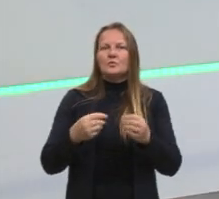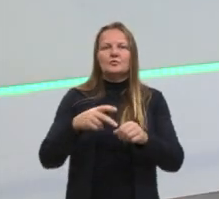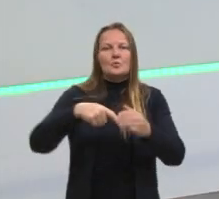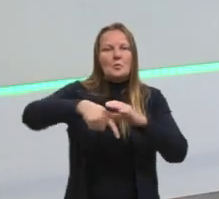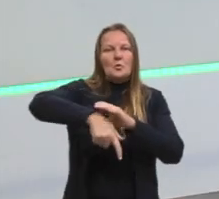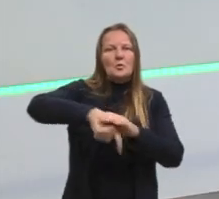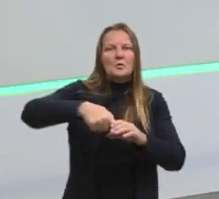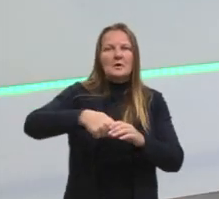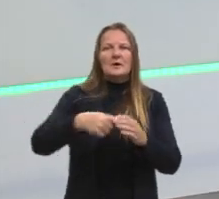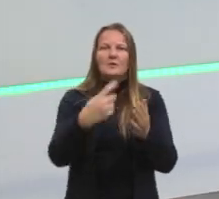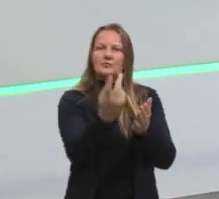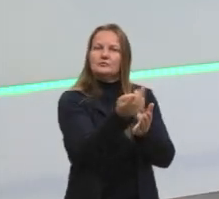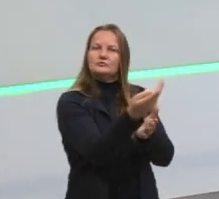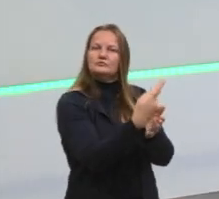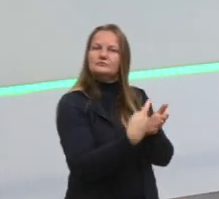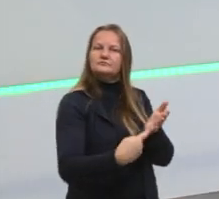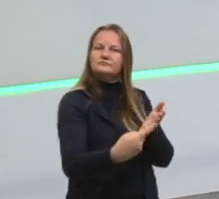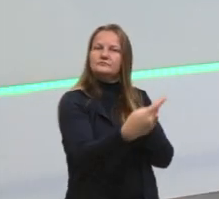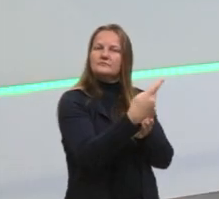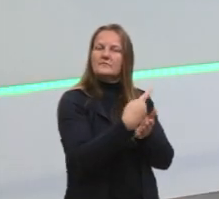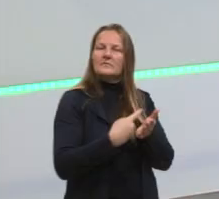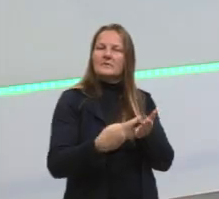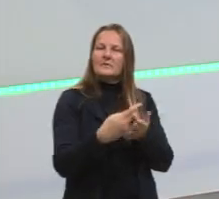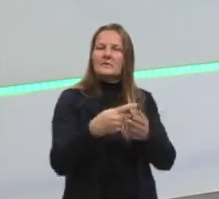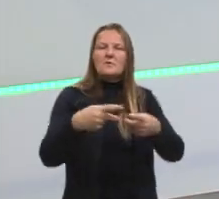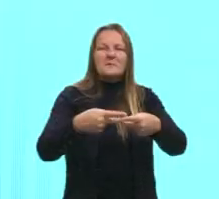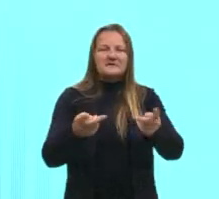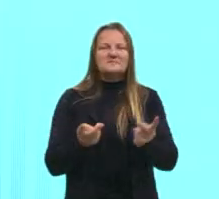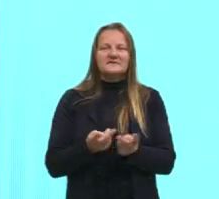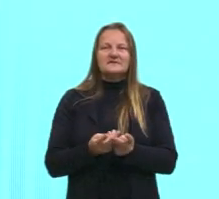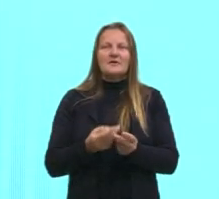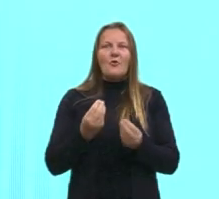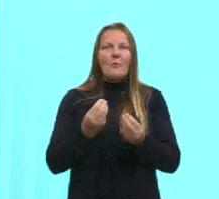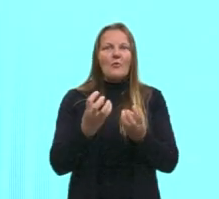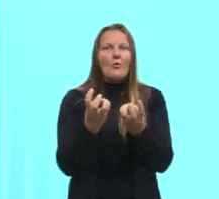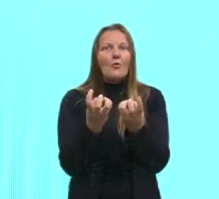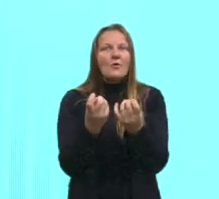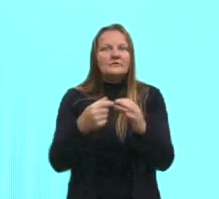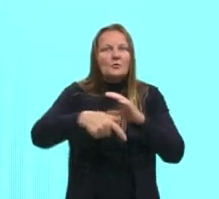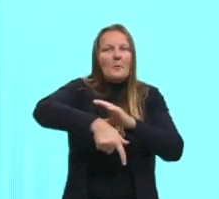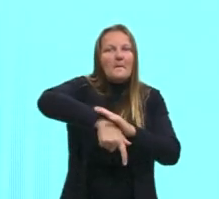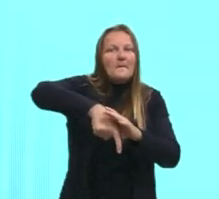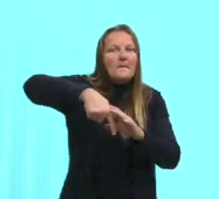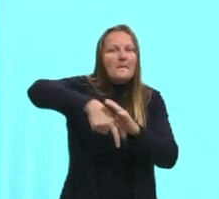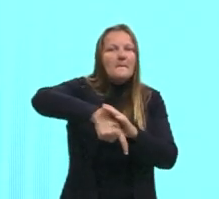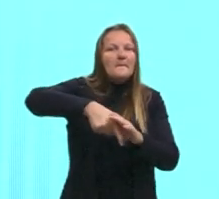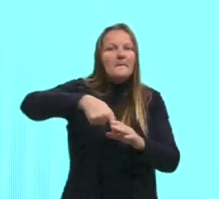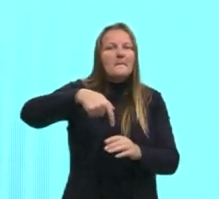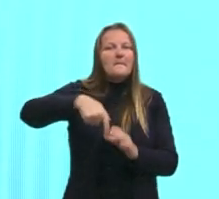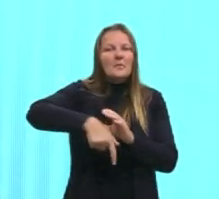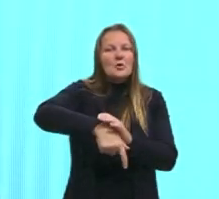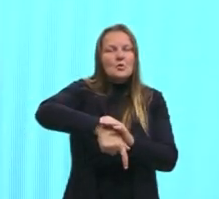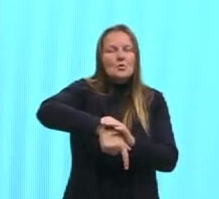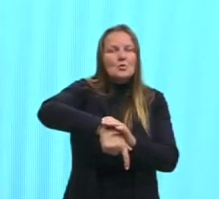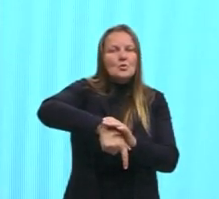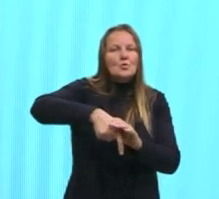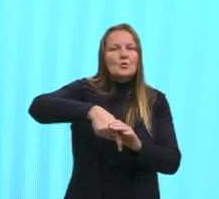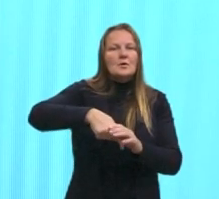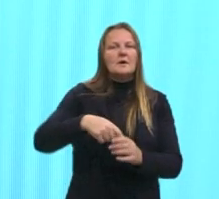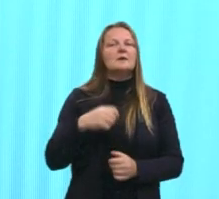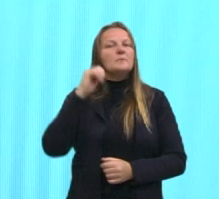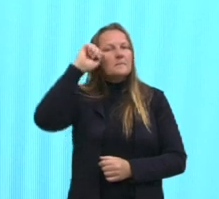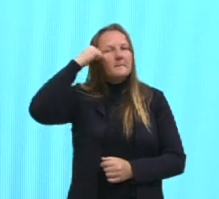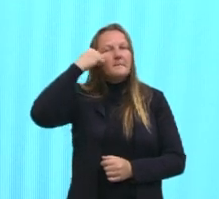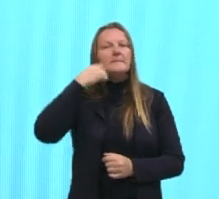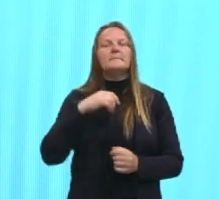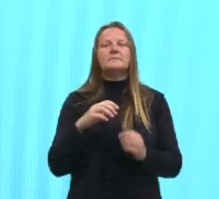para mostrar a quantidade né Desse petróleo que é colocado no mercado né e